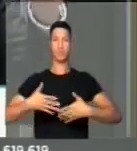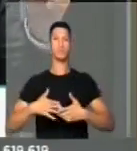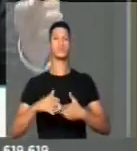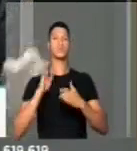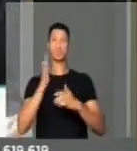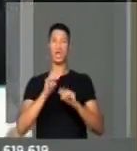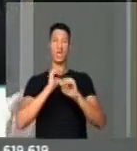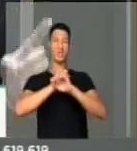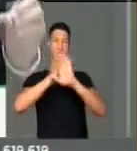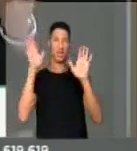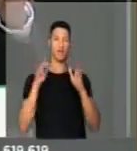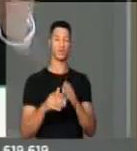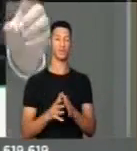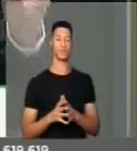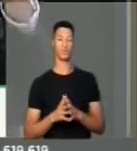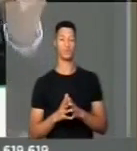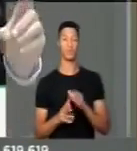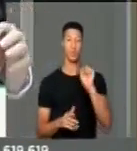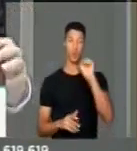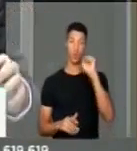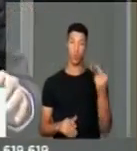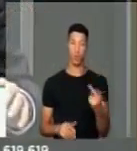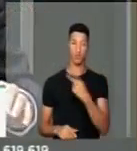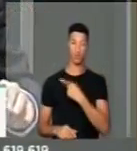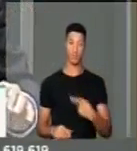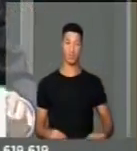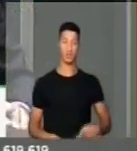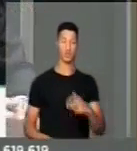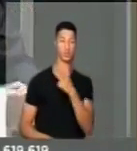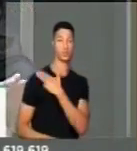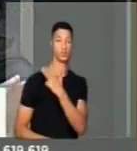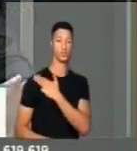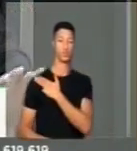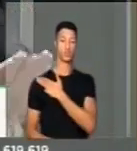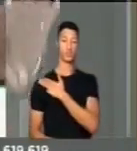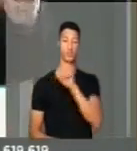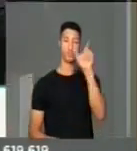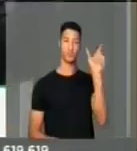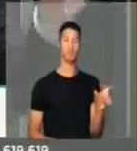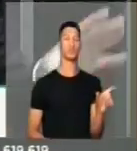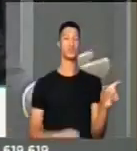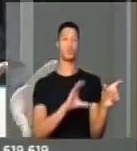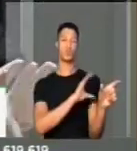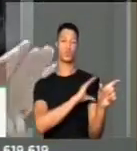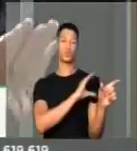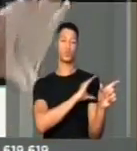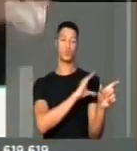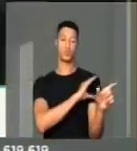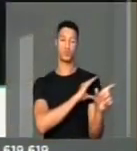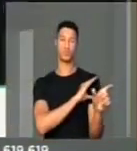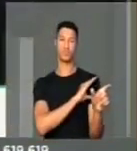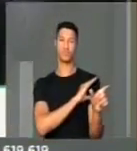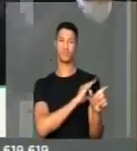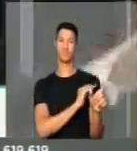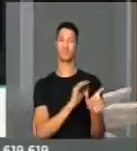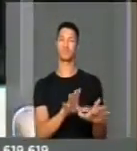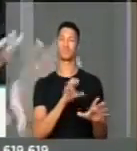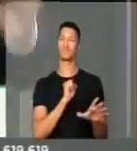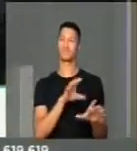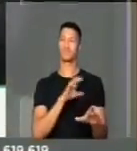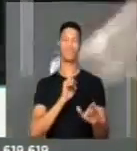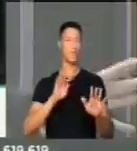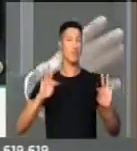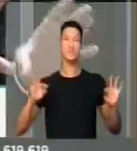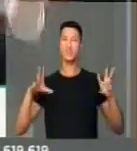está deixando bem claro, que o ex-presidente Lula era o coordenador, o grande beneficiário